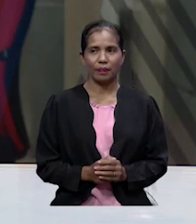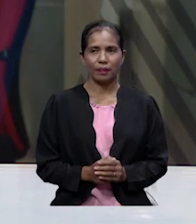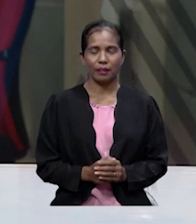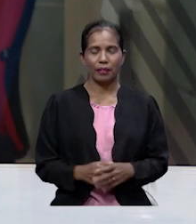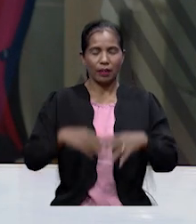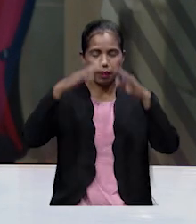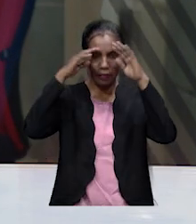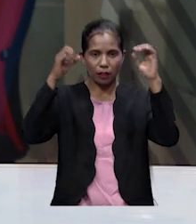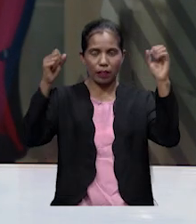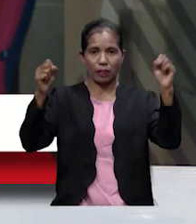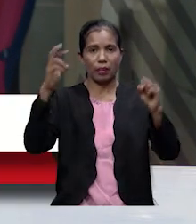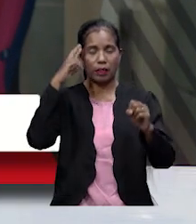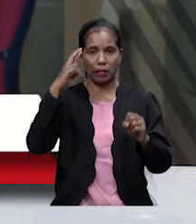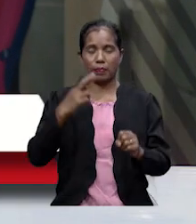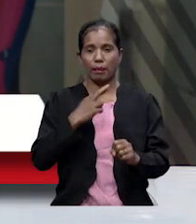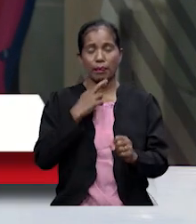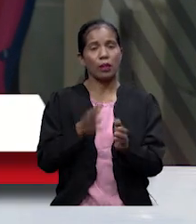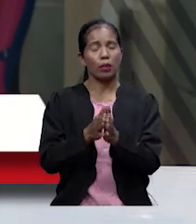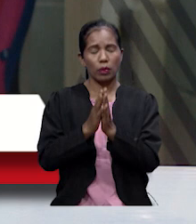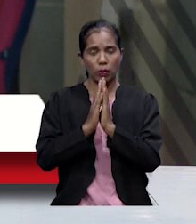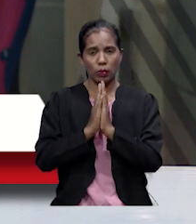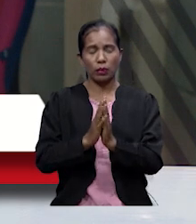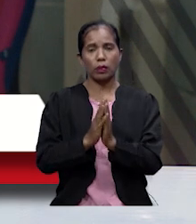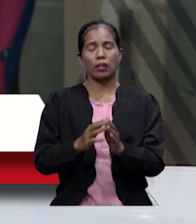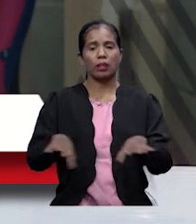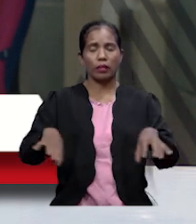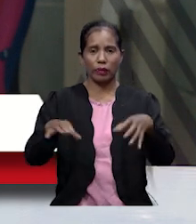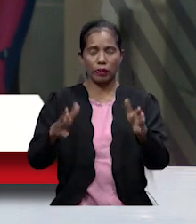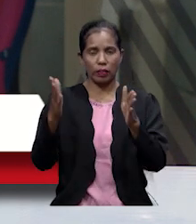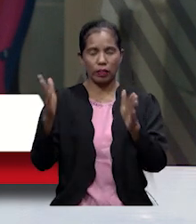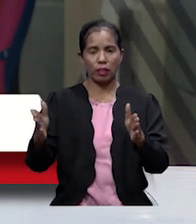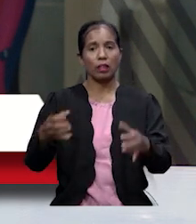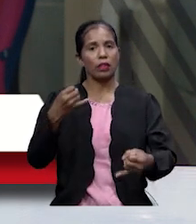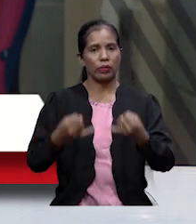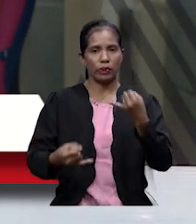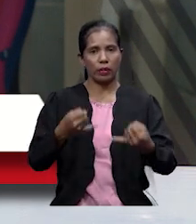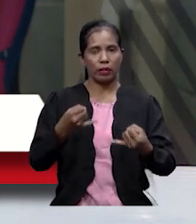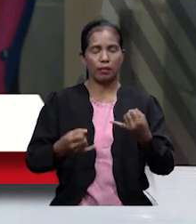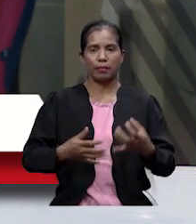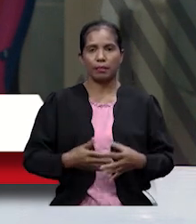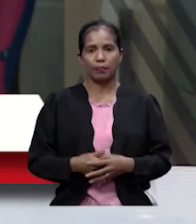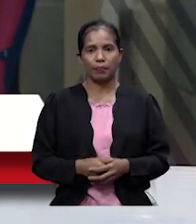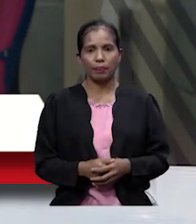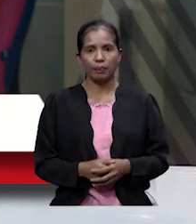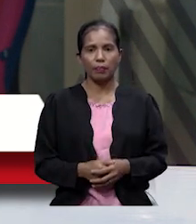Presidente da República José Ramos Horta russo a força, recurso humano e a setor justiça.